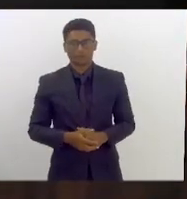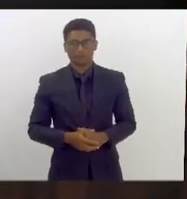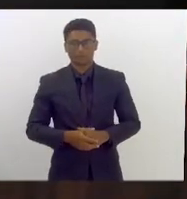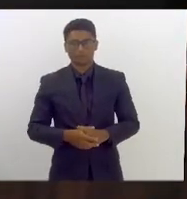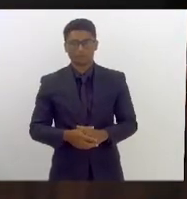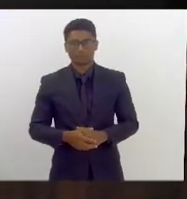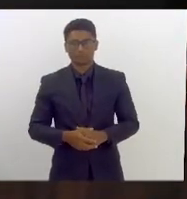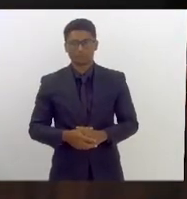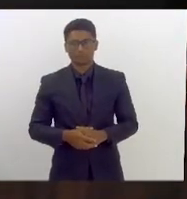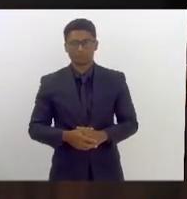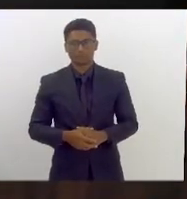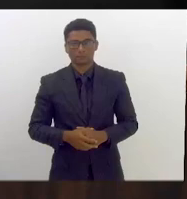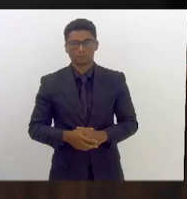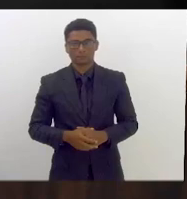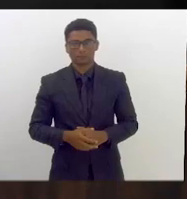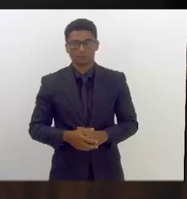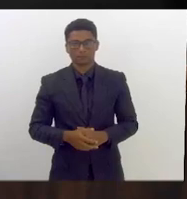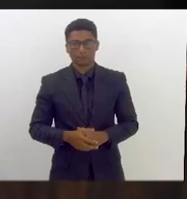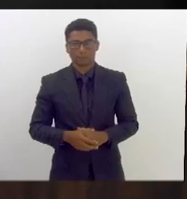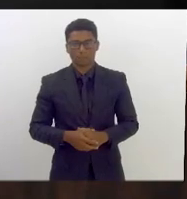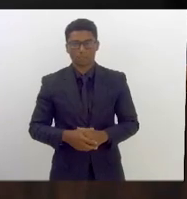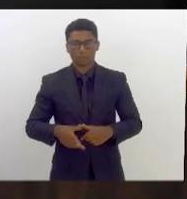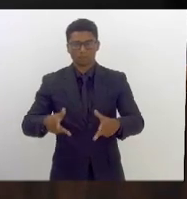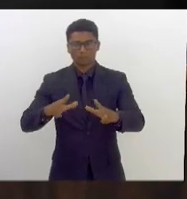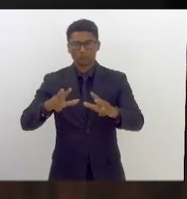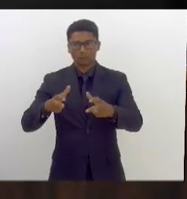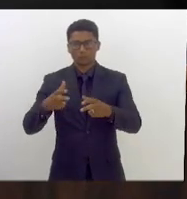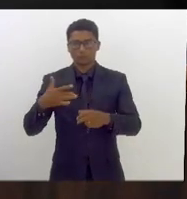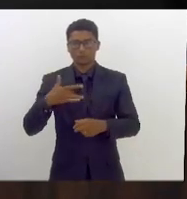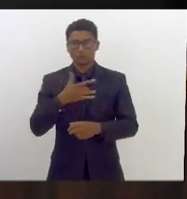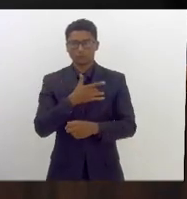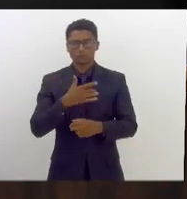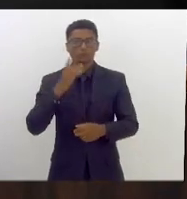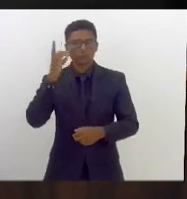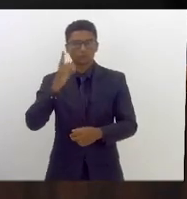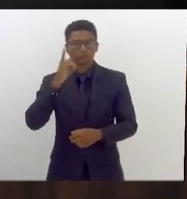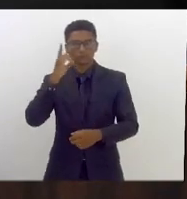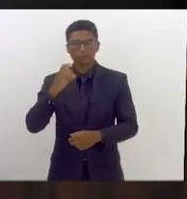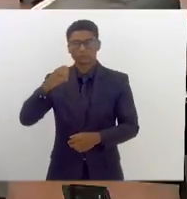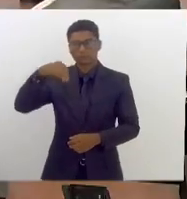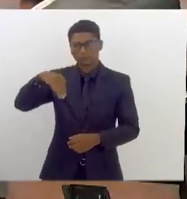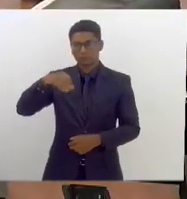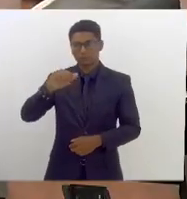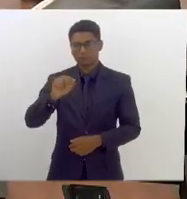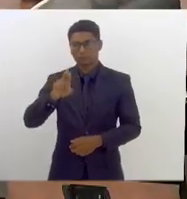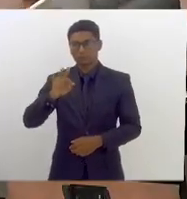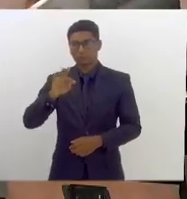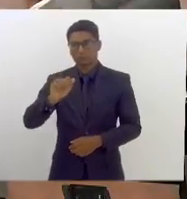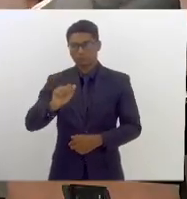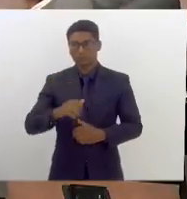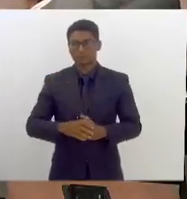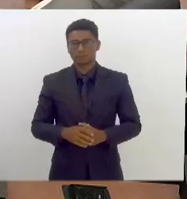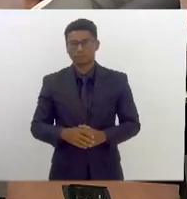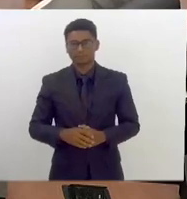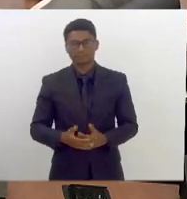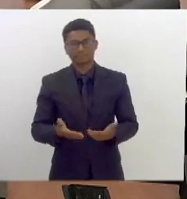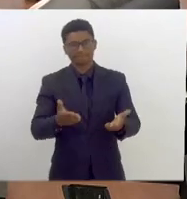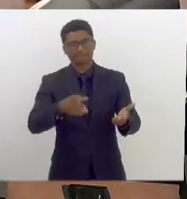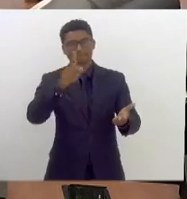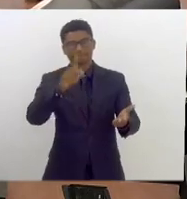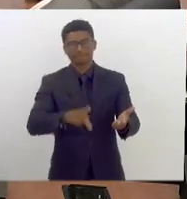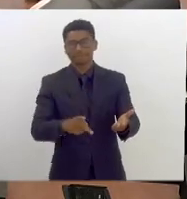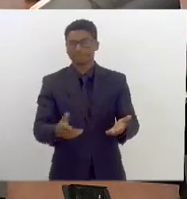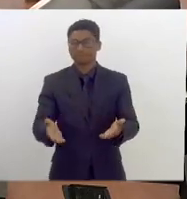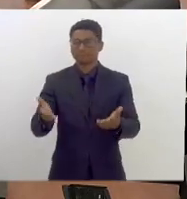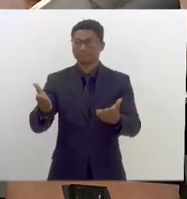Pela Comissão de Saúde, deputada Marta Rocha. Presidente, saudar aqui o nosso